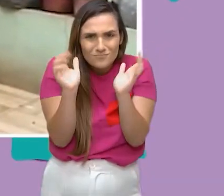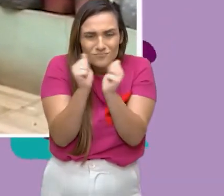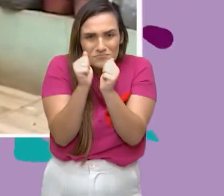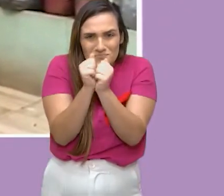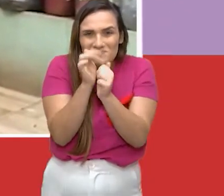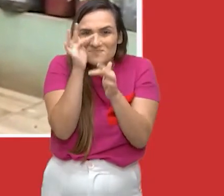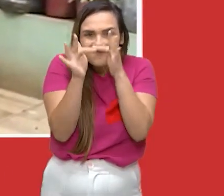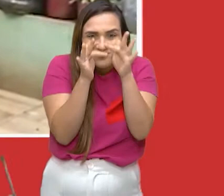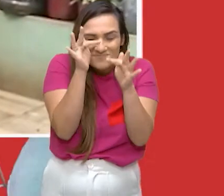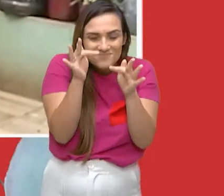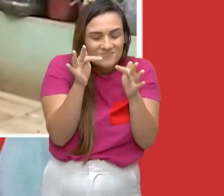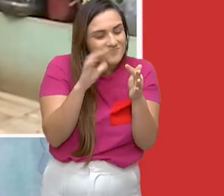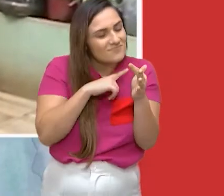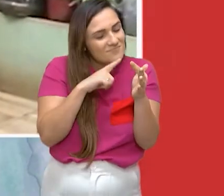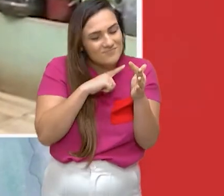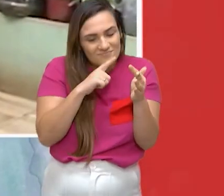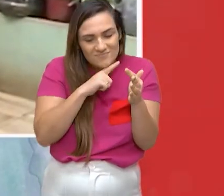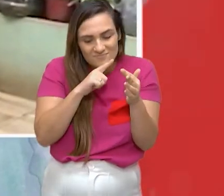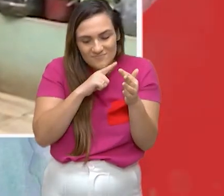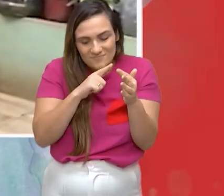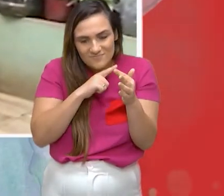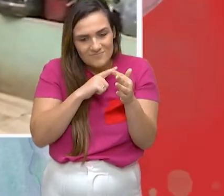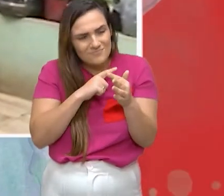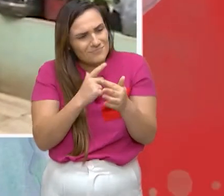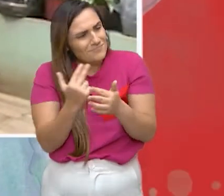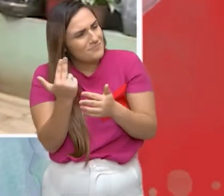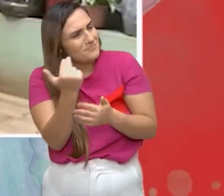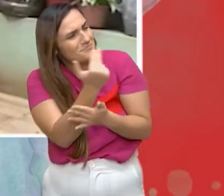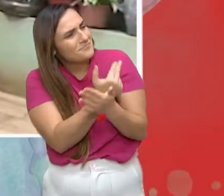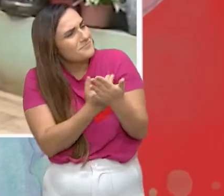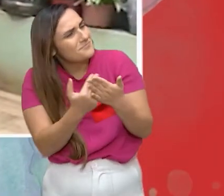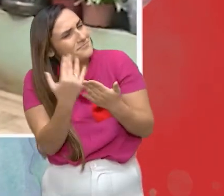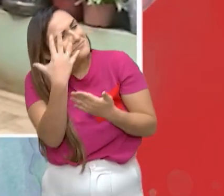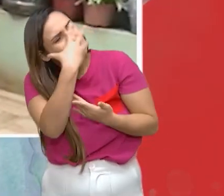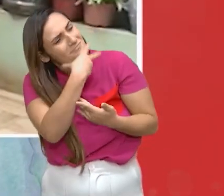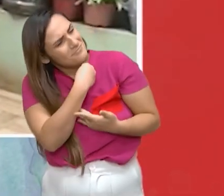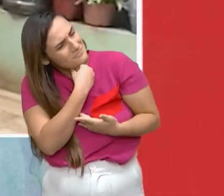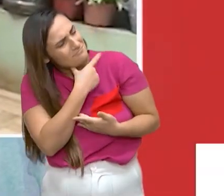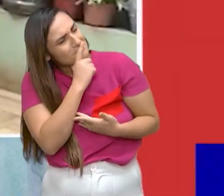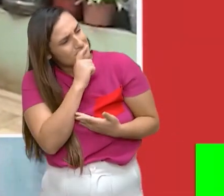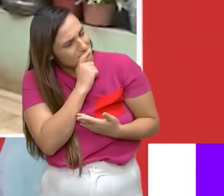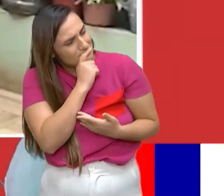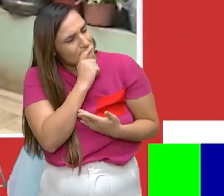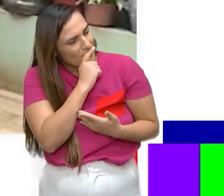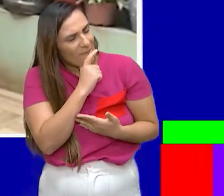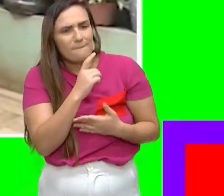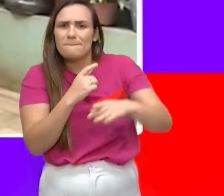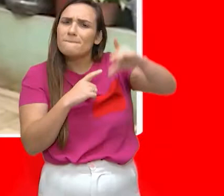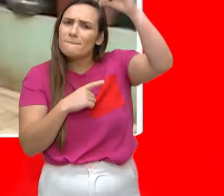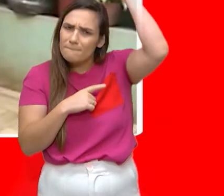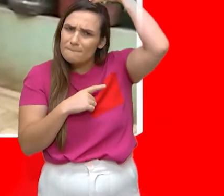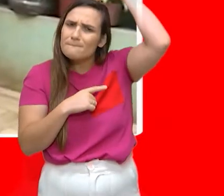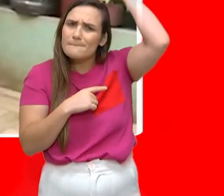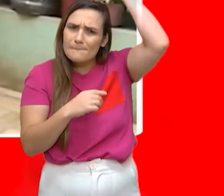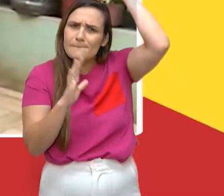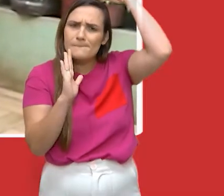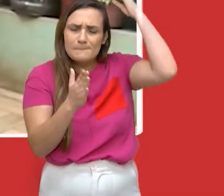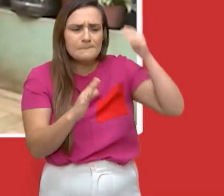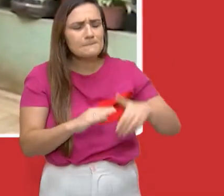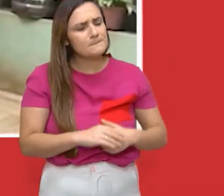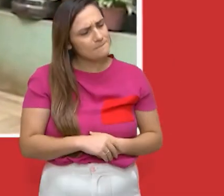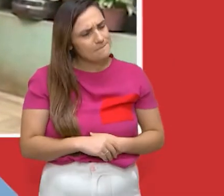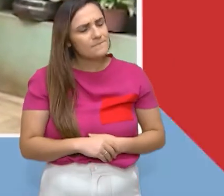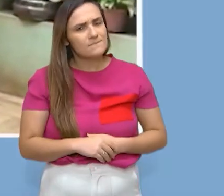flores, e fazia, já desenhava aqueles quadros bonitinhos,